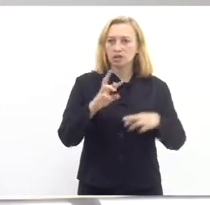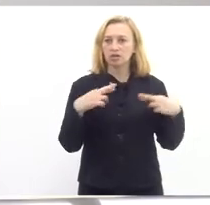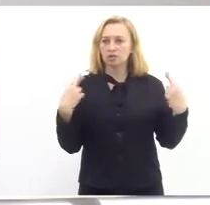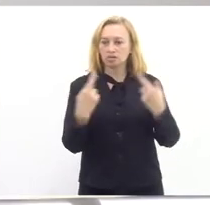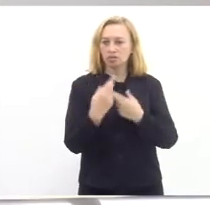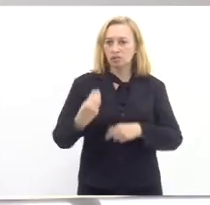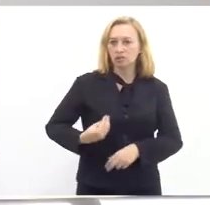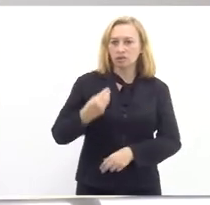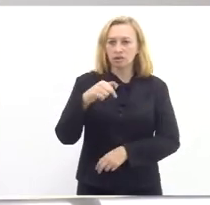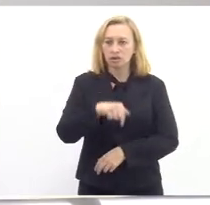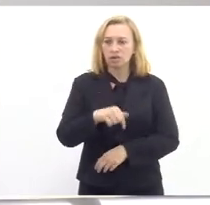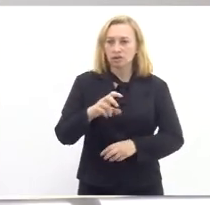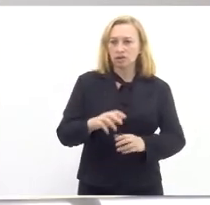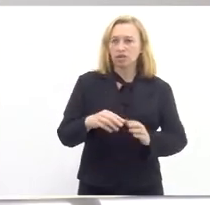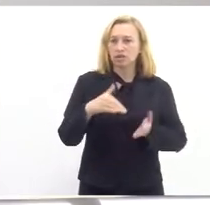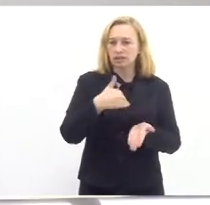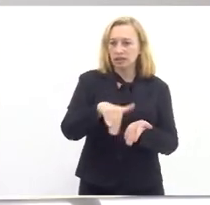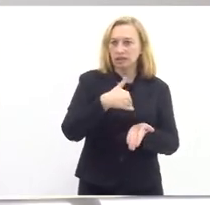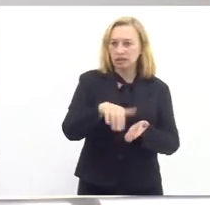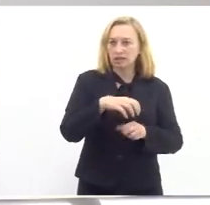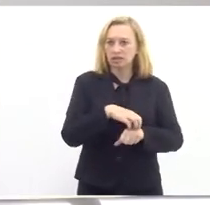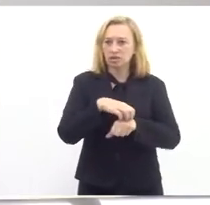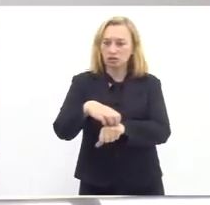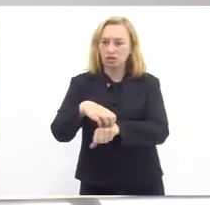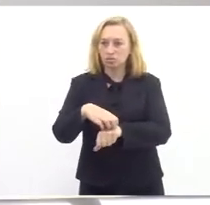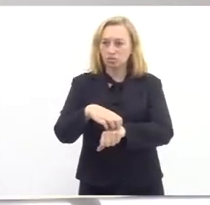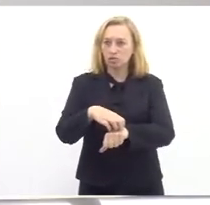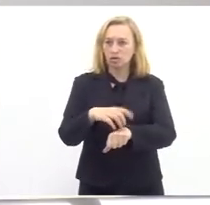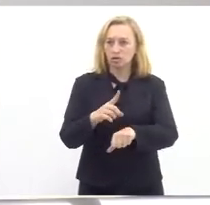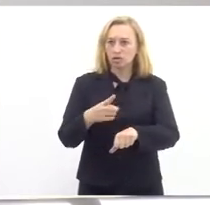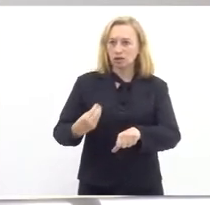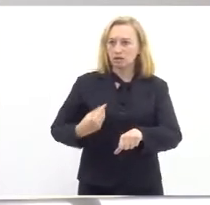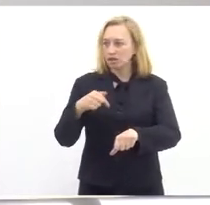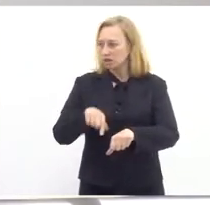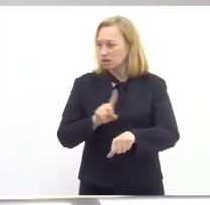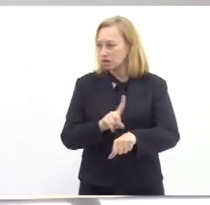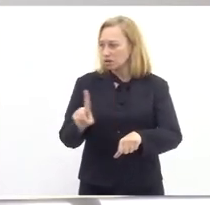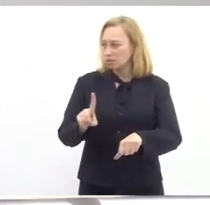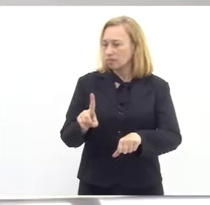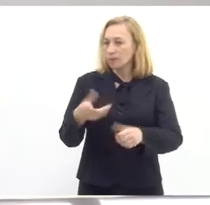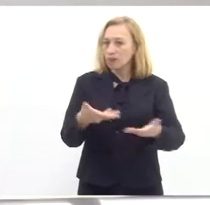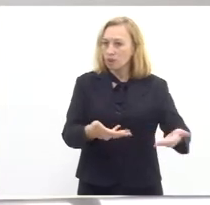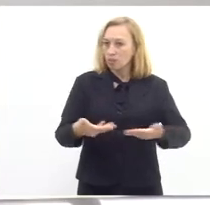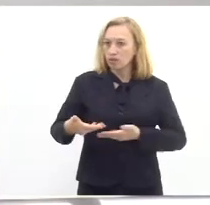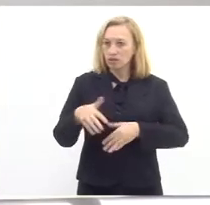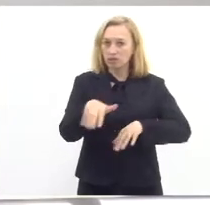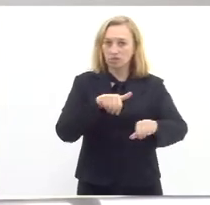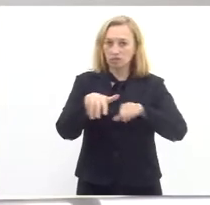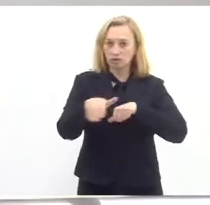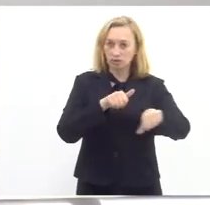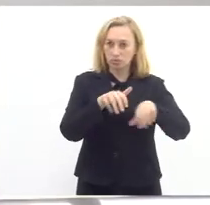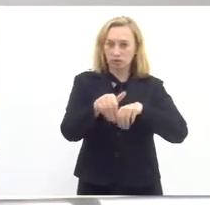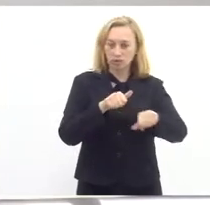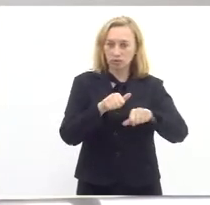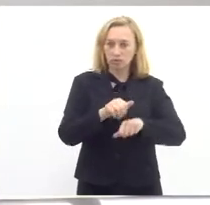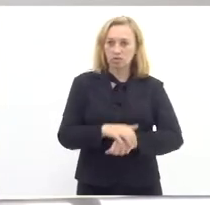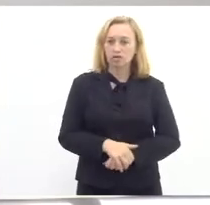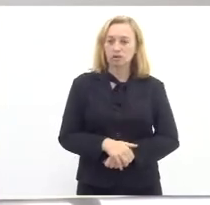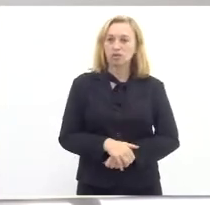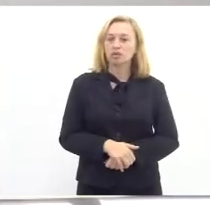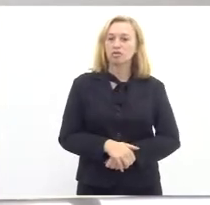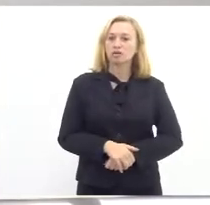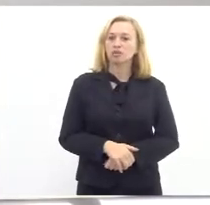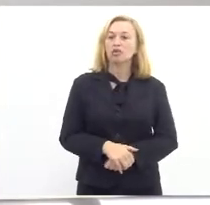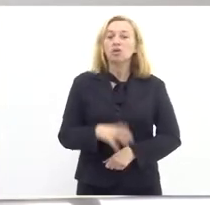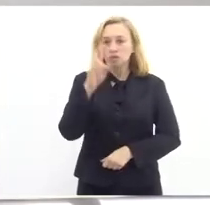aqui o secretário de Transporte, que não se encontra presente, foi convidado e convocado. Não está presente. Então, estando presente